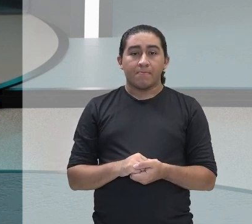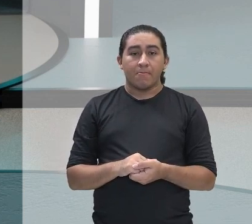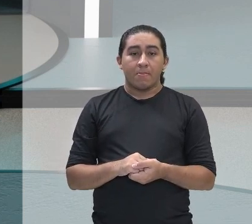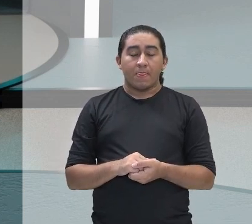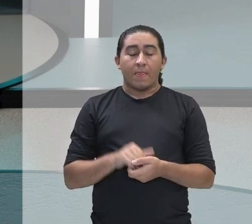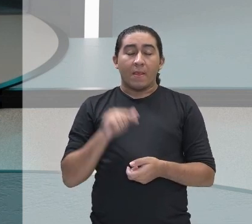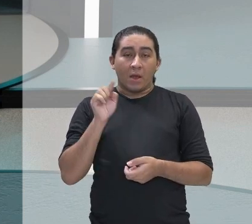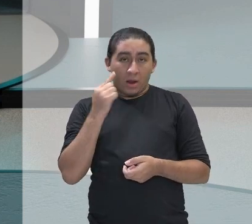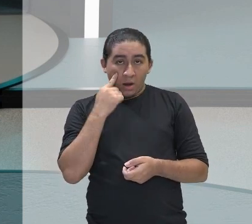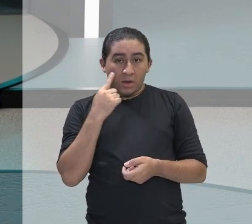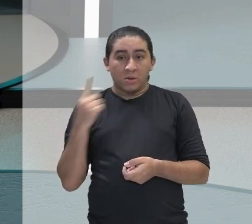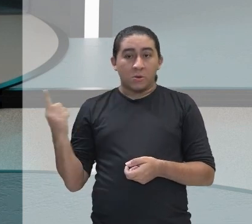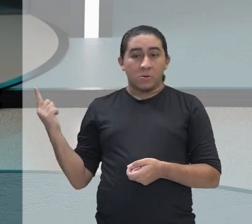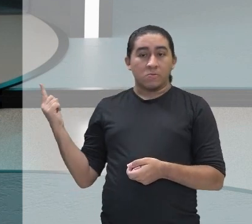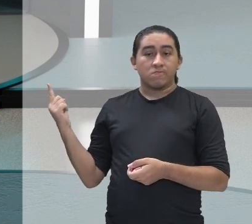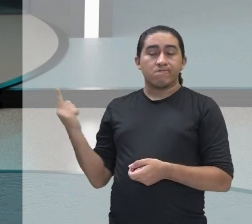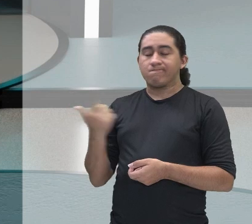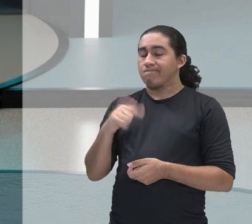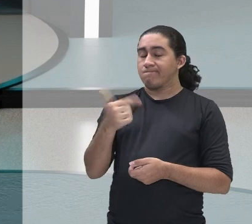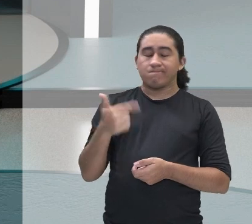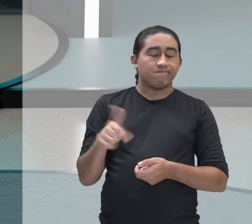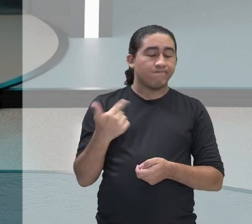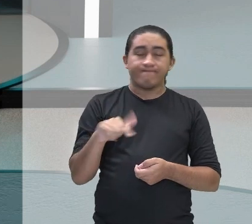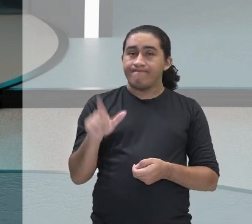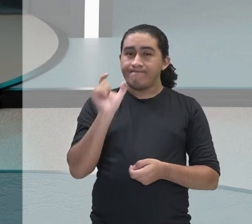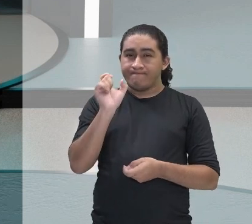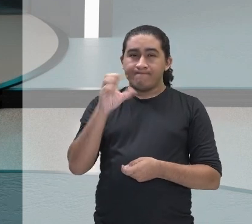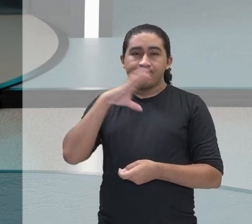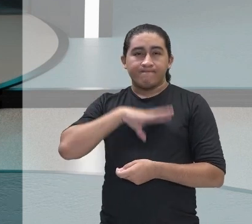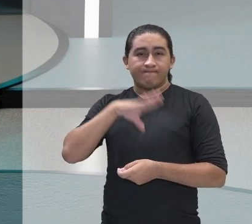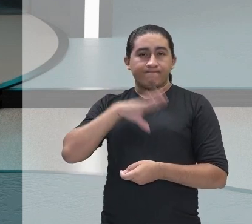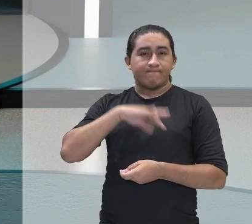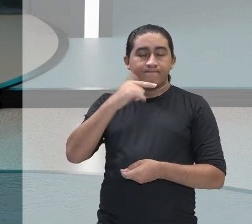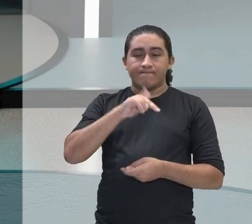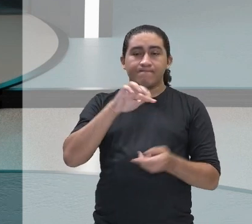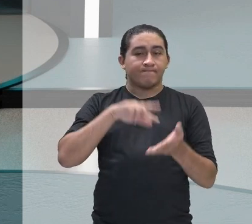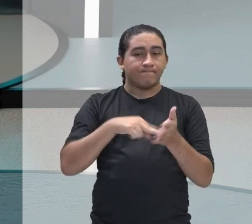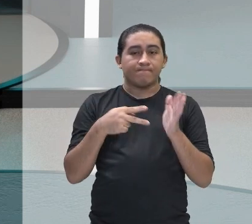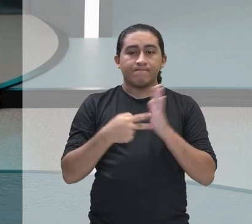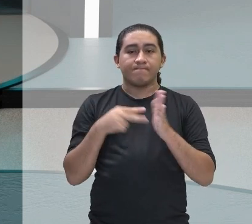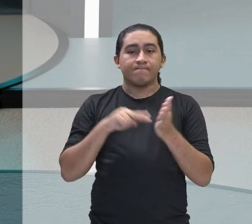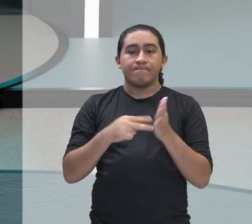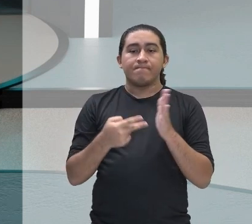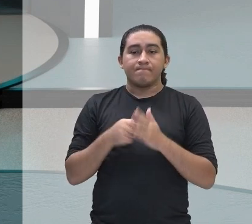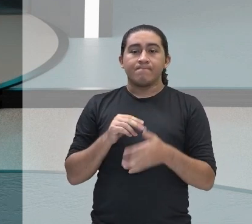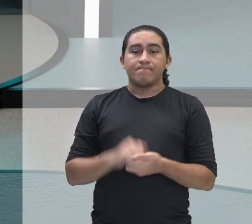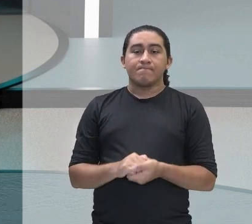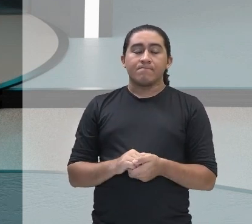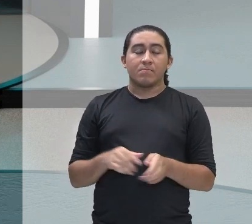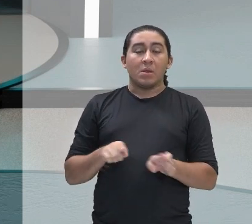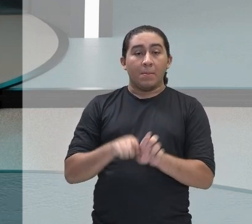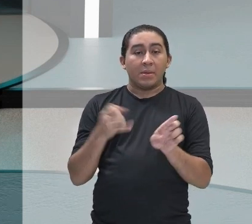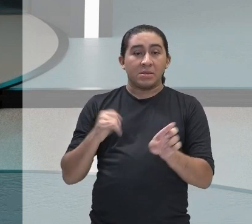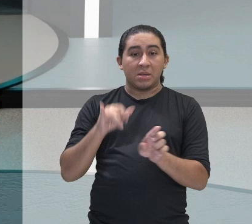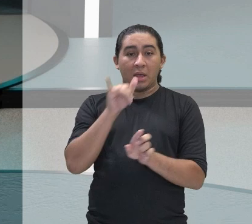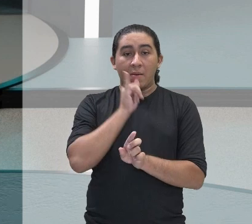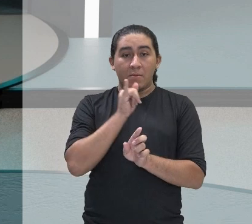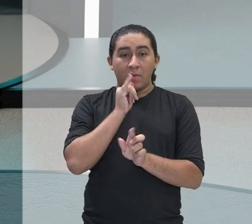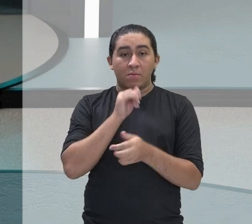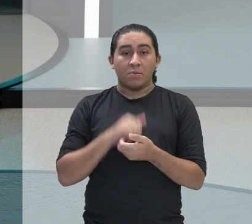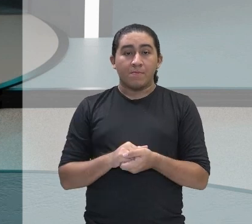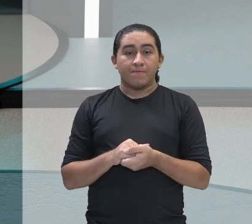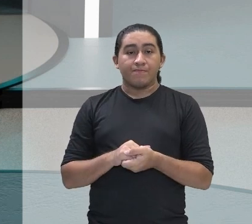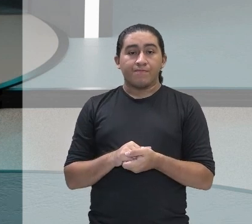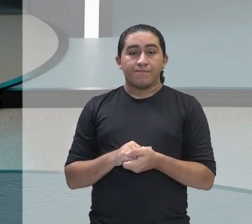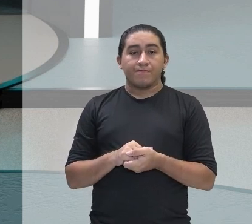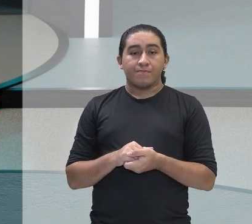não, esclar não vai existir, né? Não vai ter sentido. Já se eu tirar o prefixo, que é o que vem